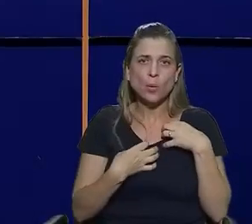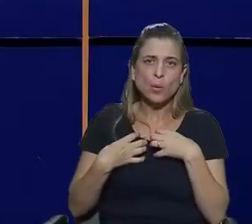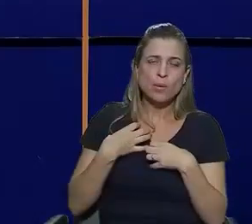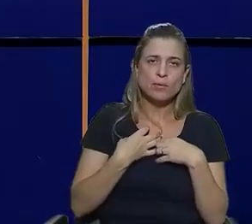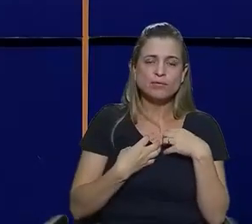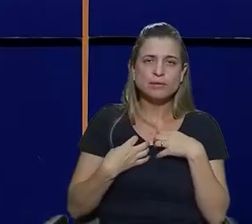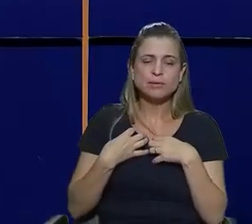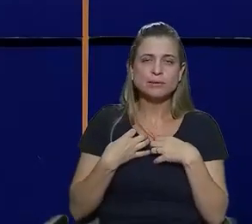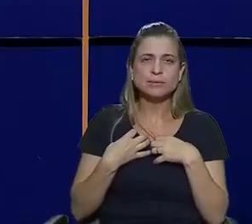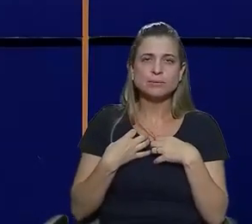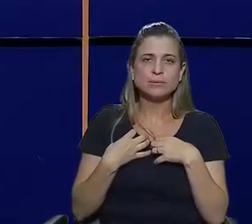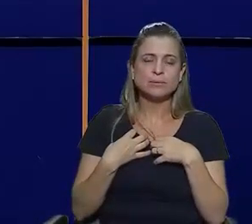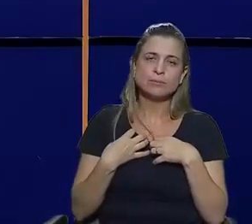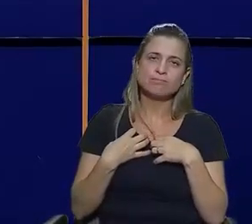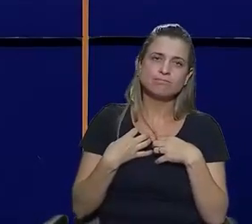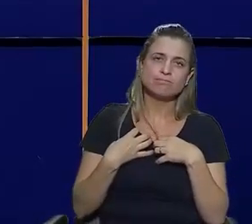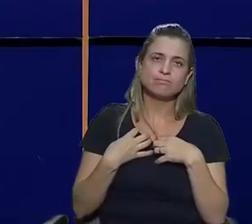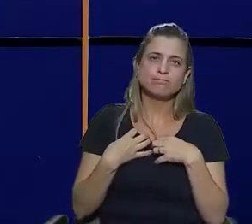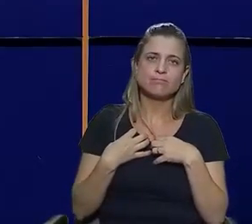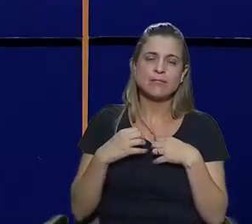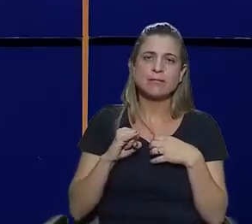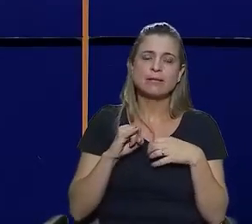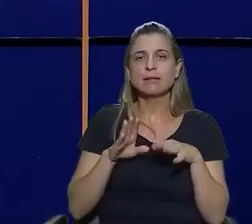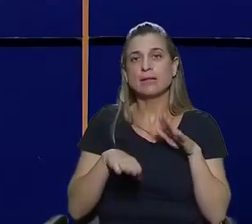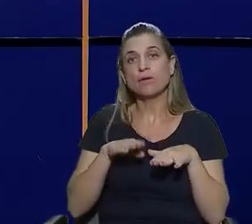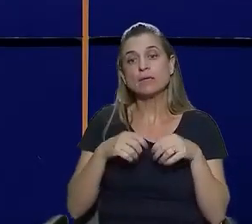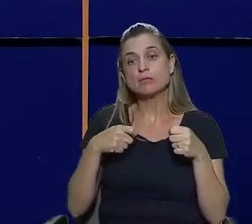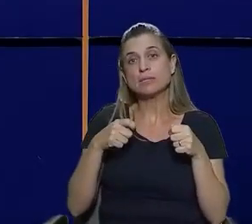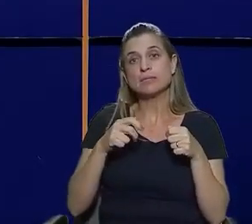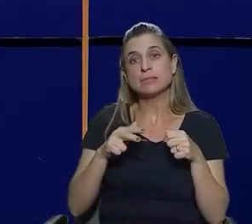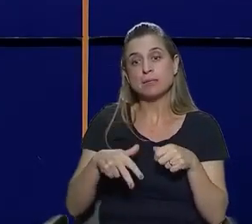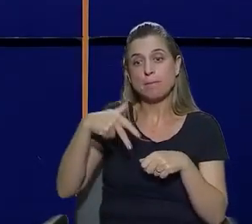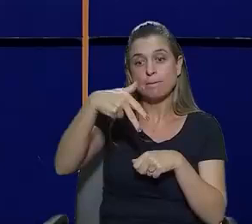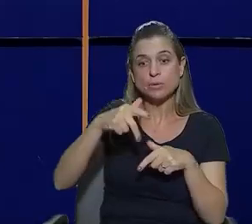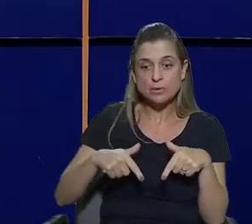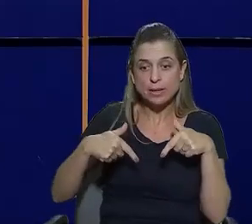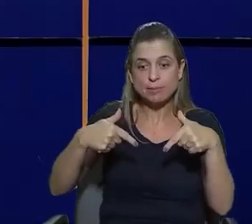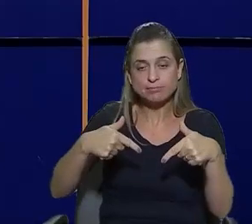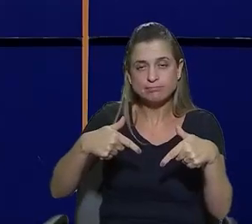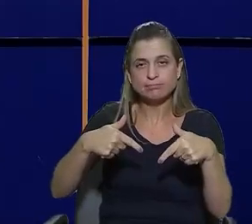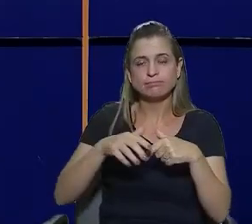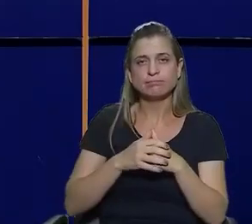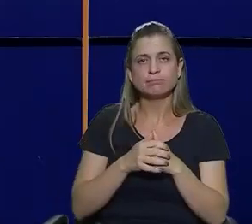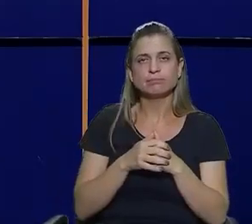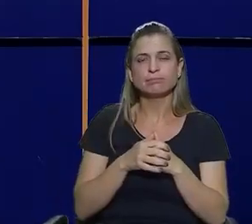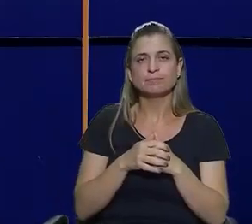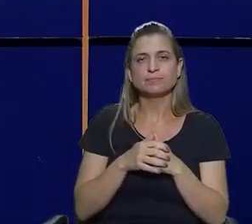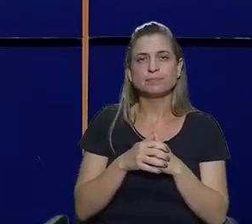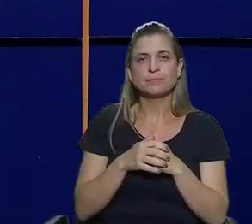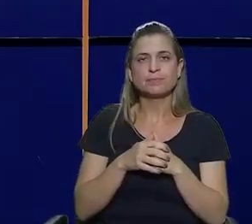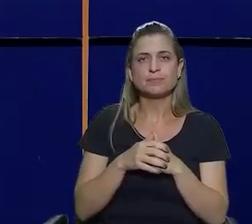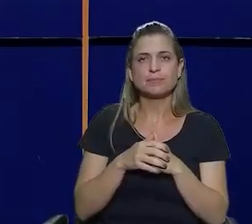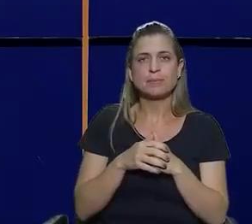e de que, de repente, precisa se mover ou fazer algo sobre o assunto. Então, muitas vezes